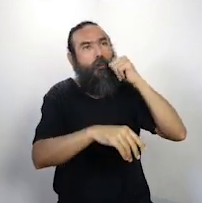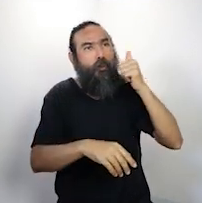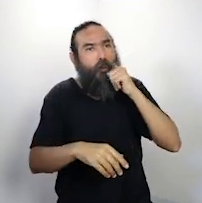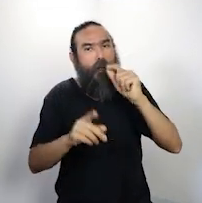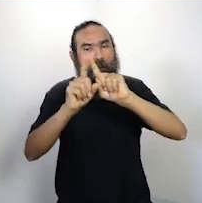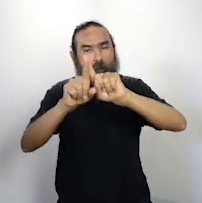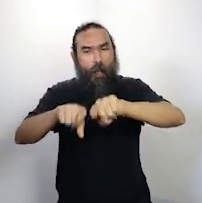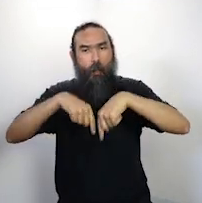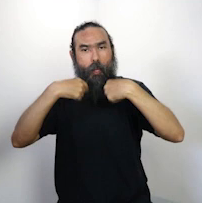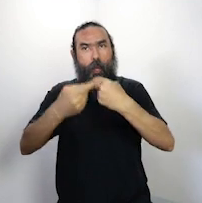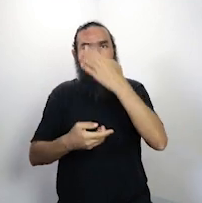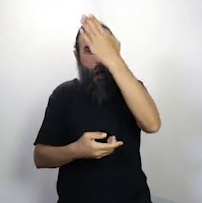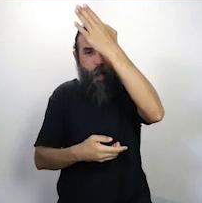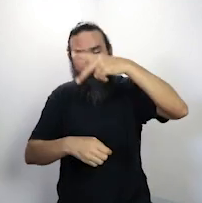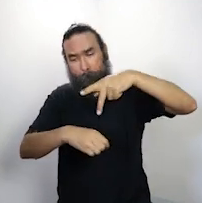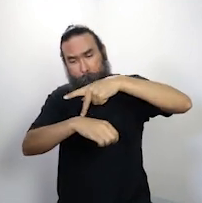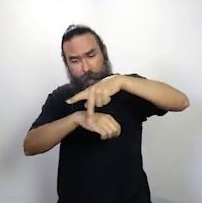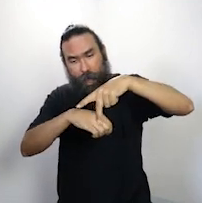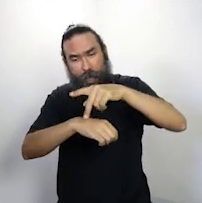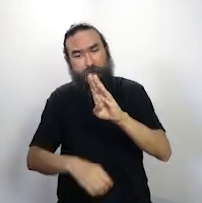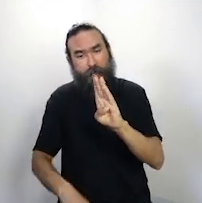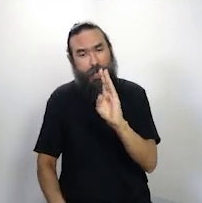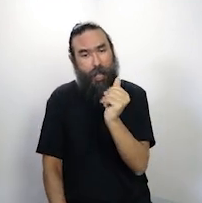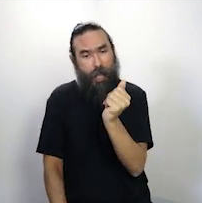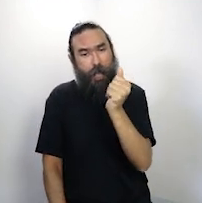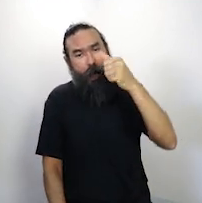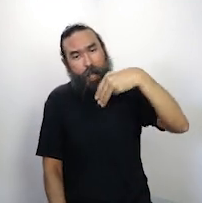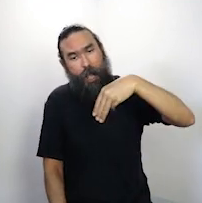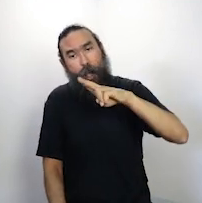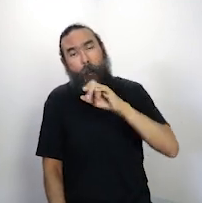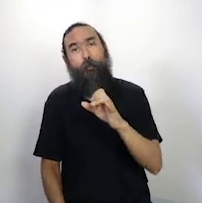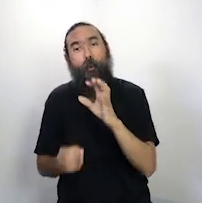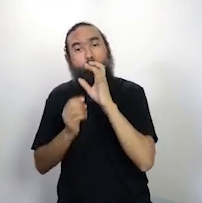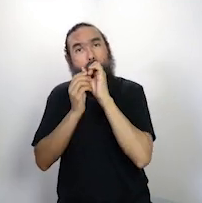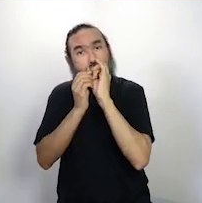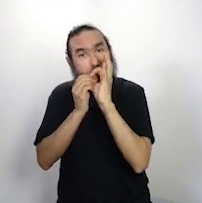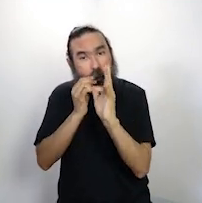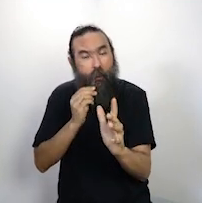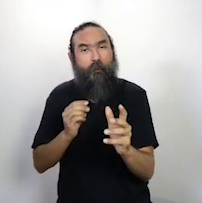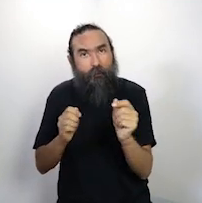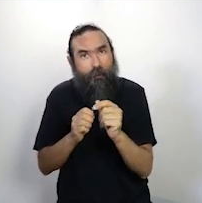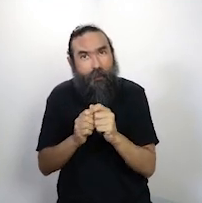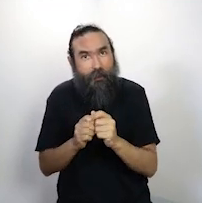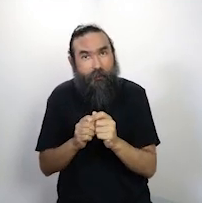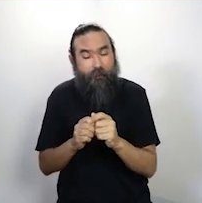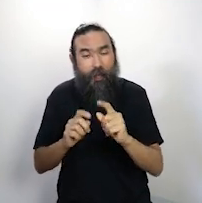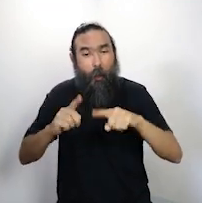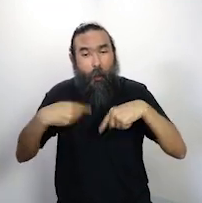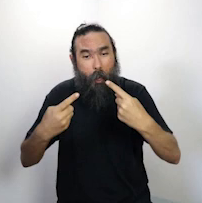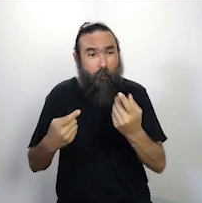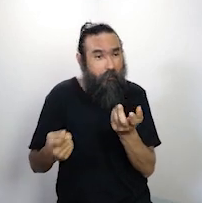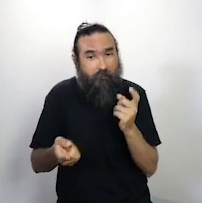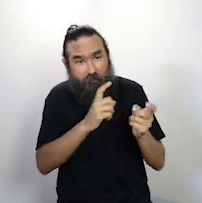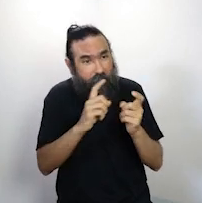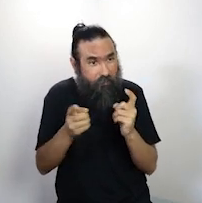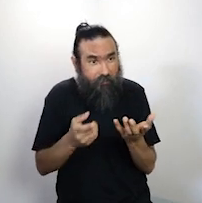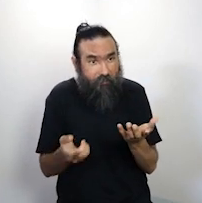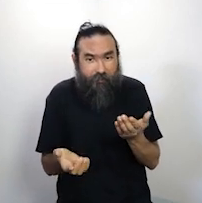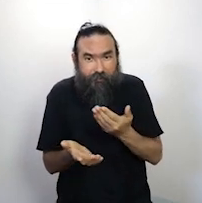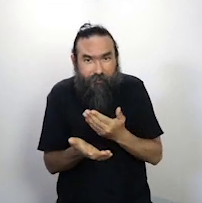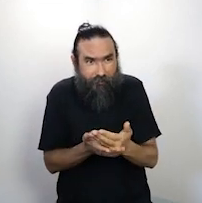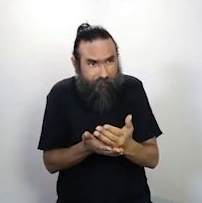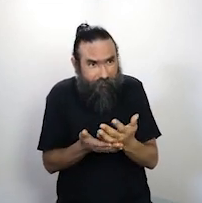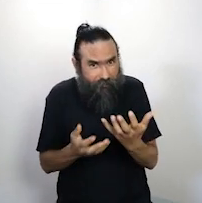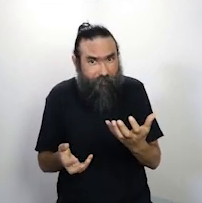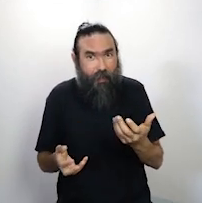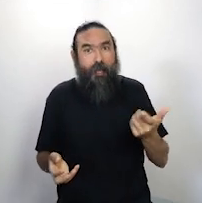Praça do Bambu, né? E a partir daí a gente começou a se encontrar com regularidade. E ganhamos também, depois, eu tive a oportunidade de